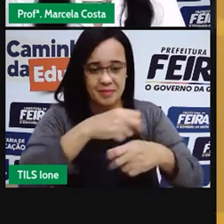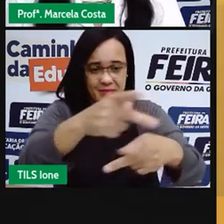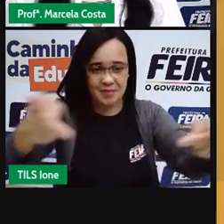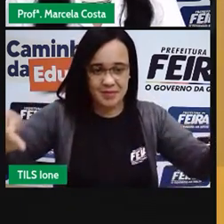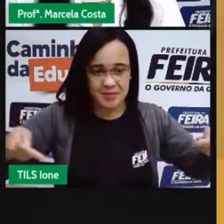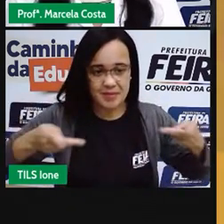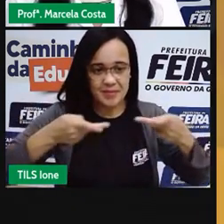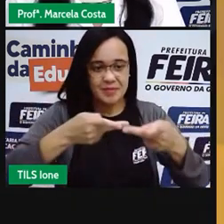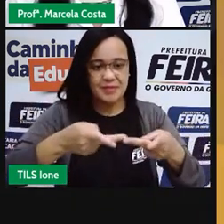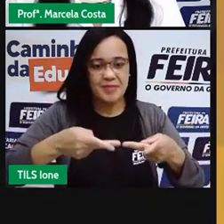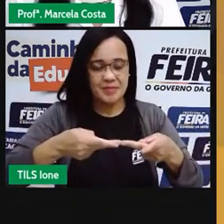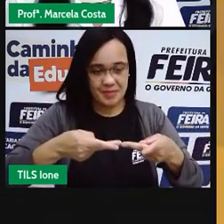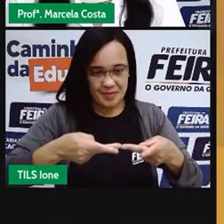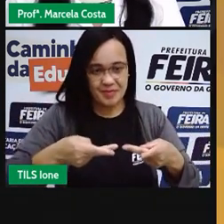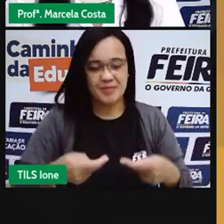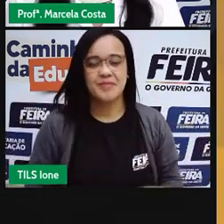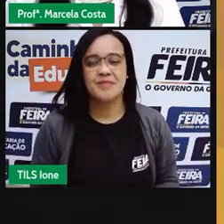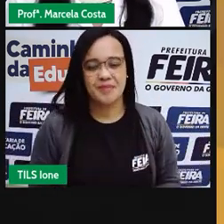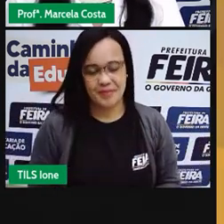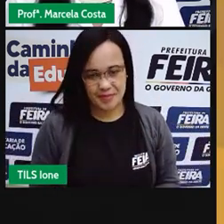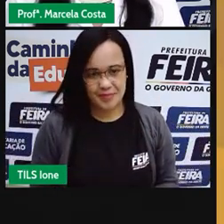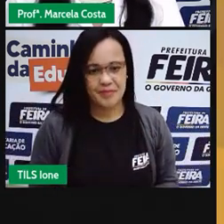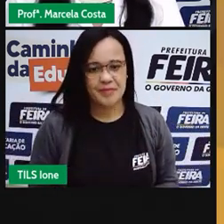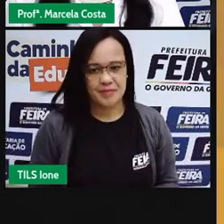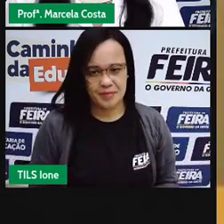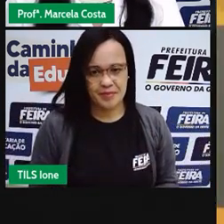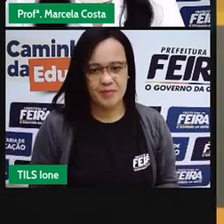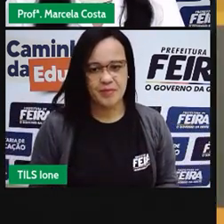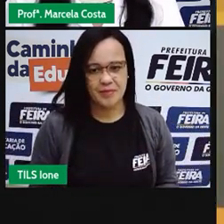a fatia de pizza.